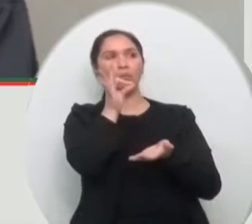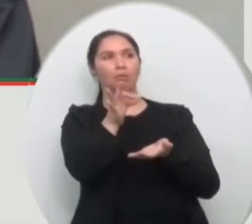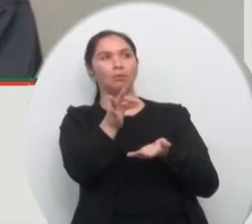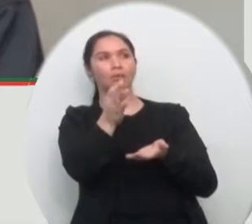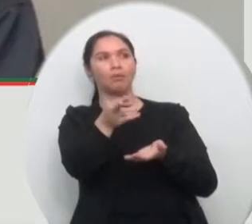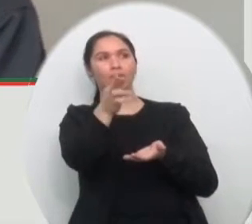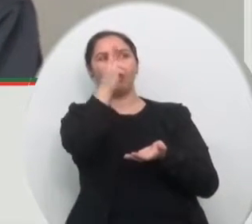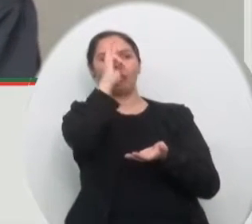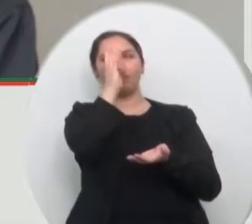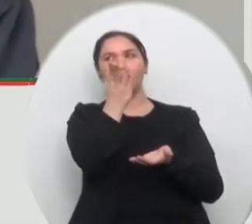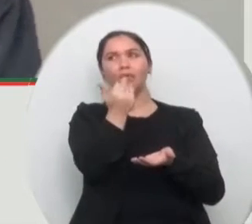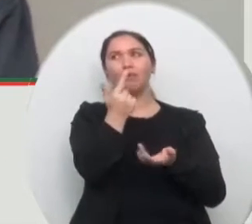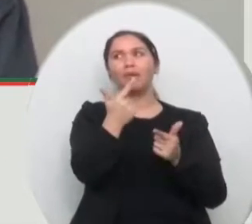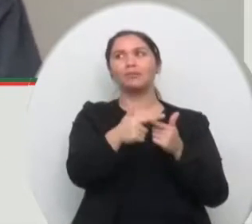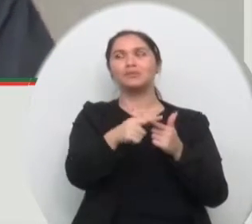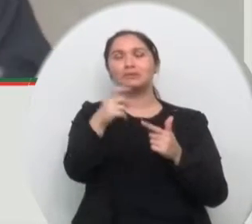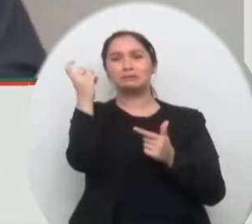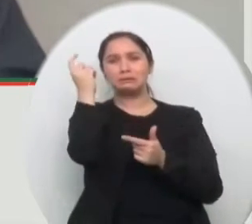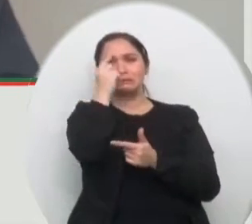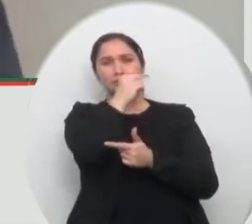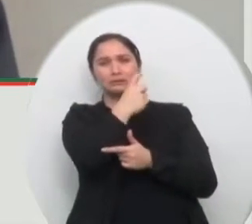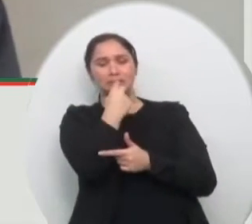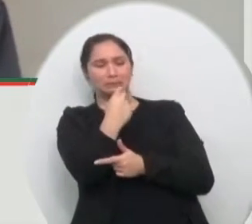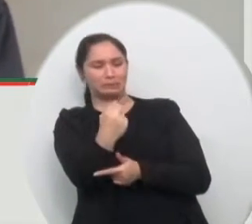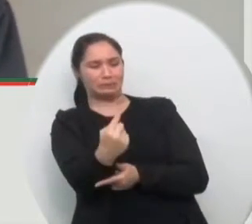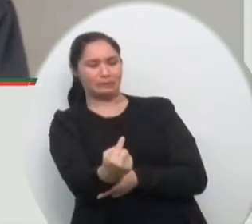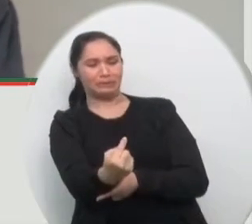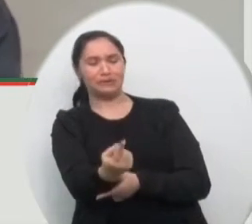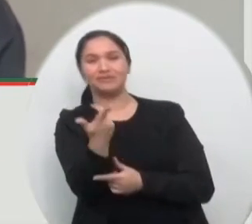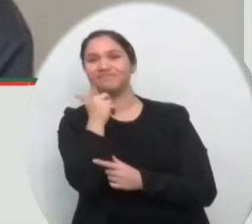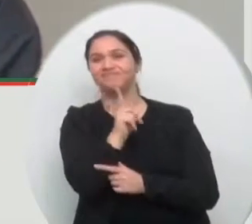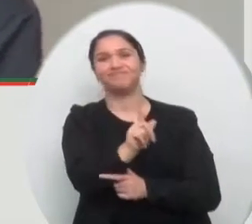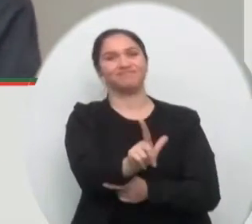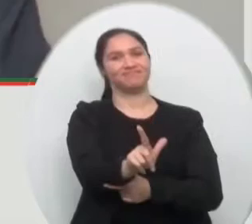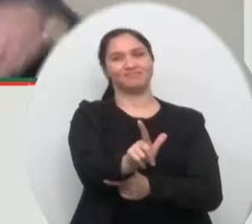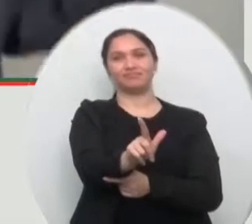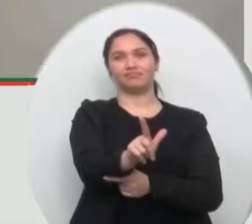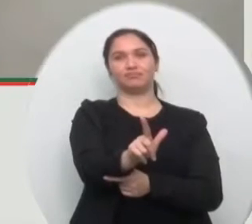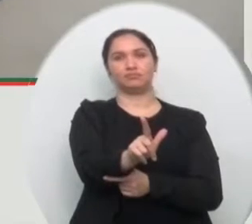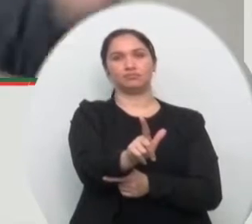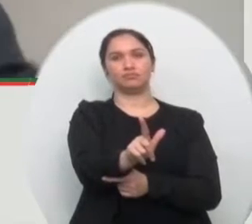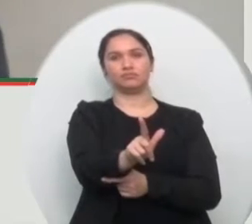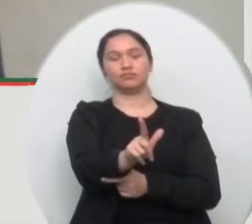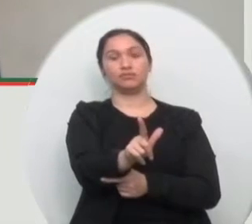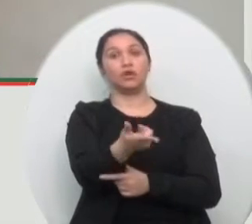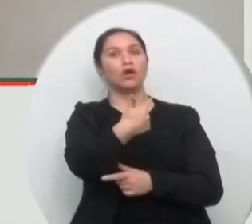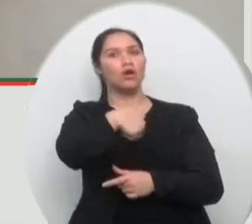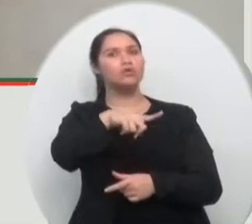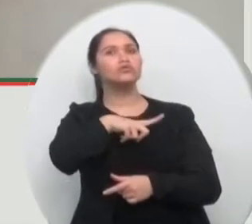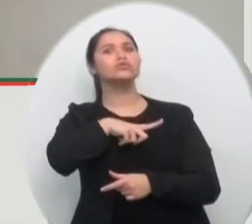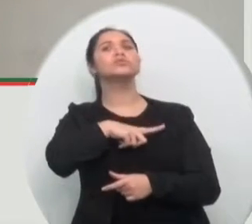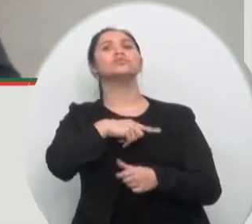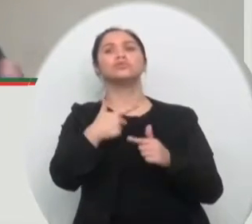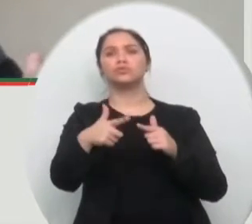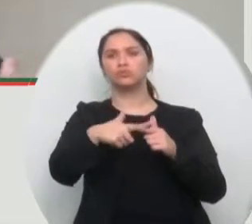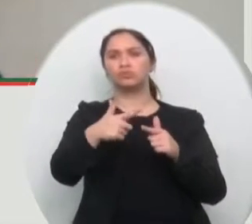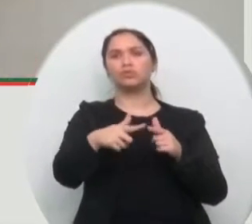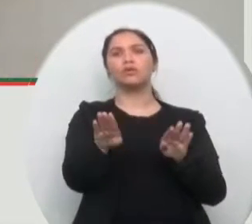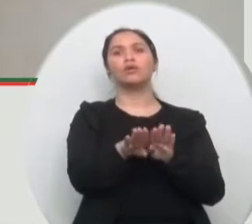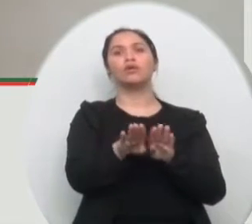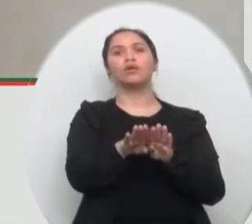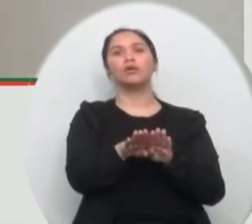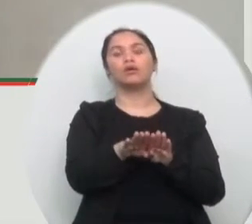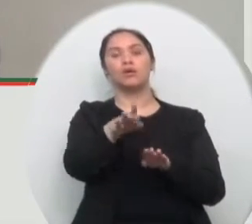que acontecia conosco lá na região da Grande Santa Luzia. Vai 3 quilômetros, 4 quilômetros adiante e ninguém faz